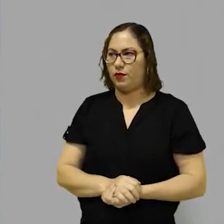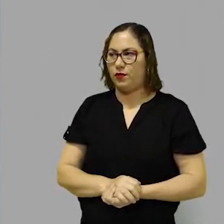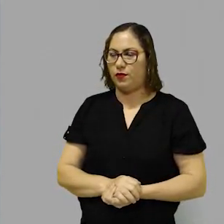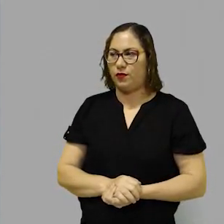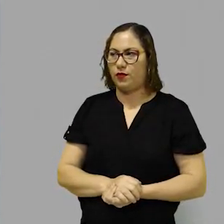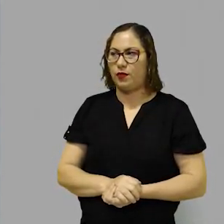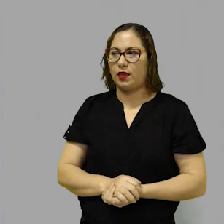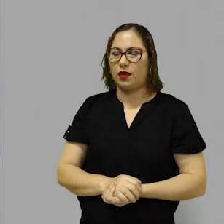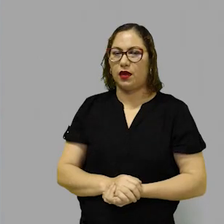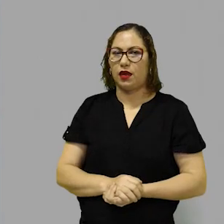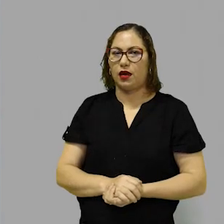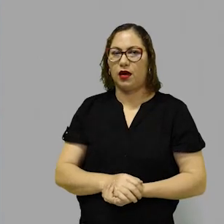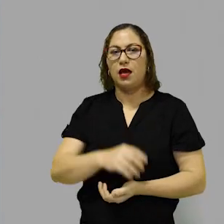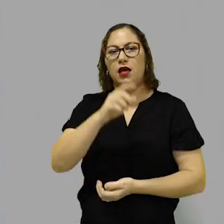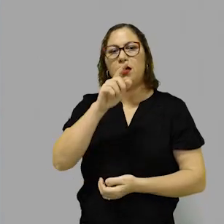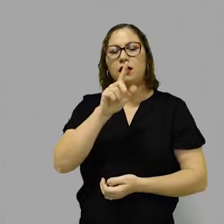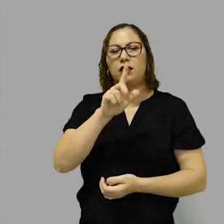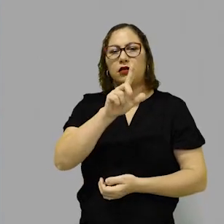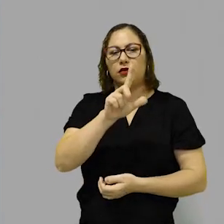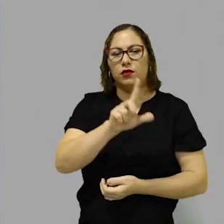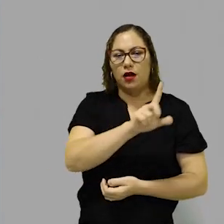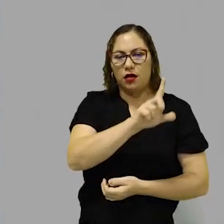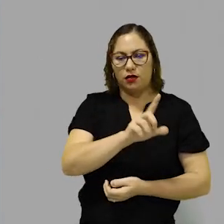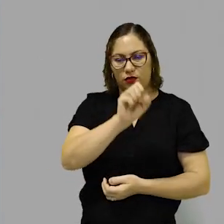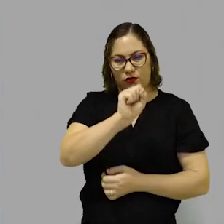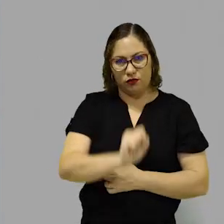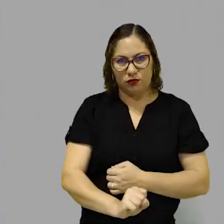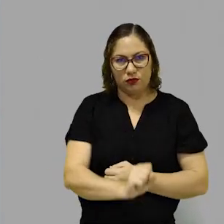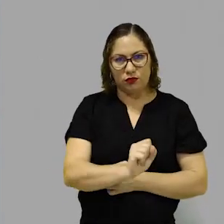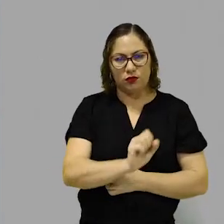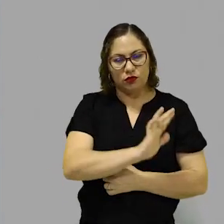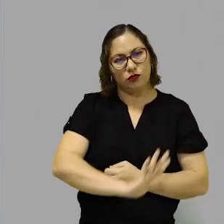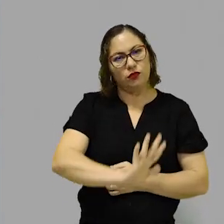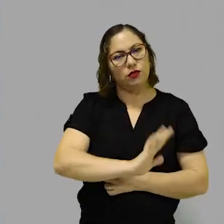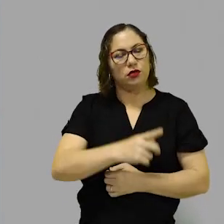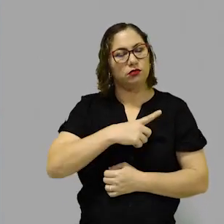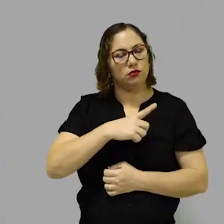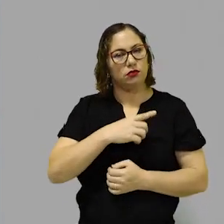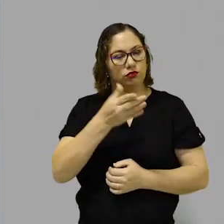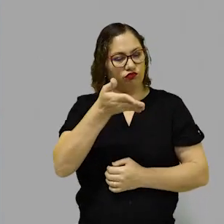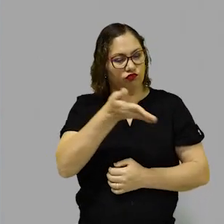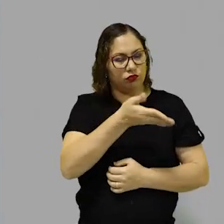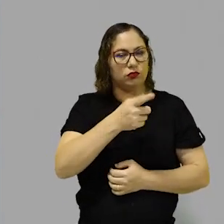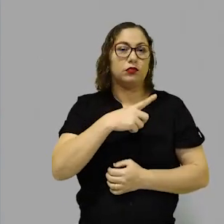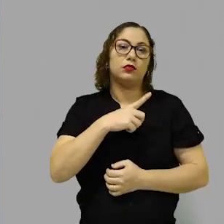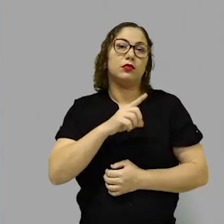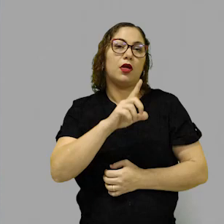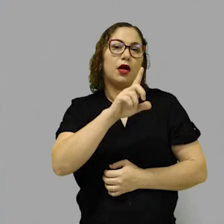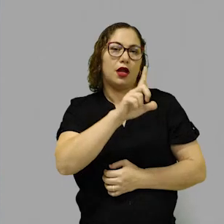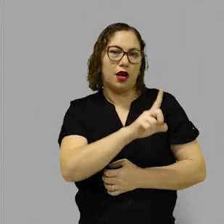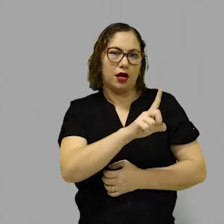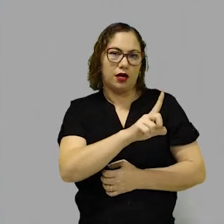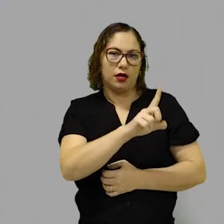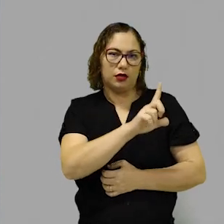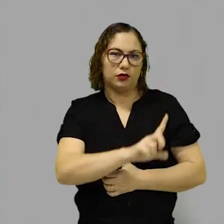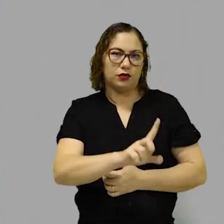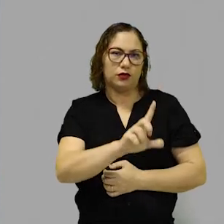Entre o leste e o sudeste, nós temos o ponto subcolateral